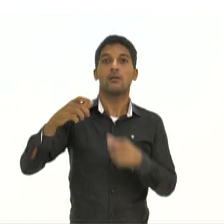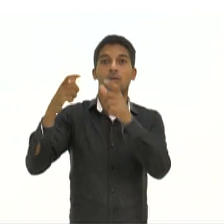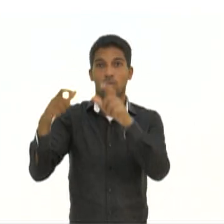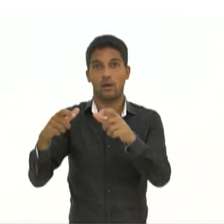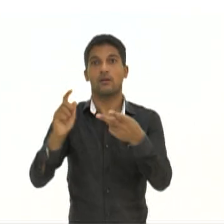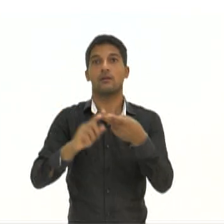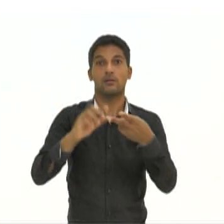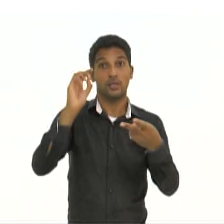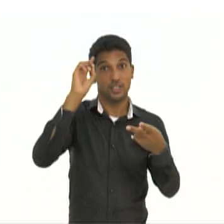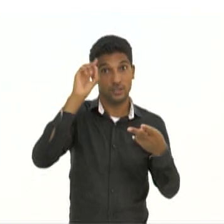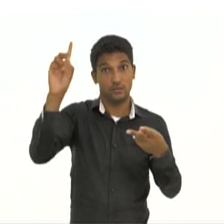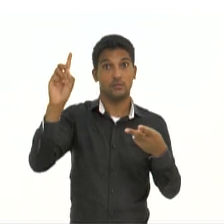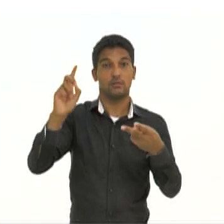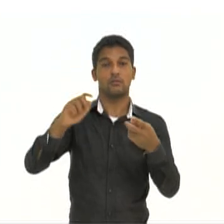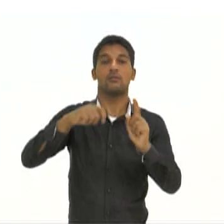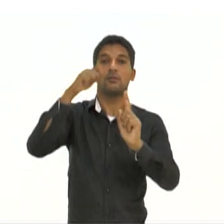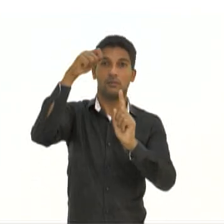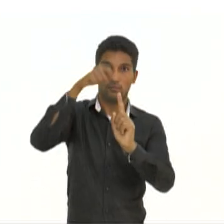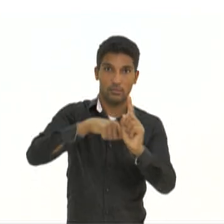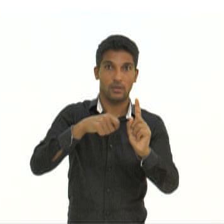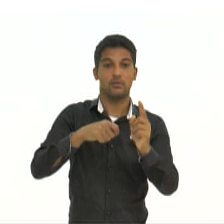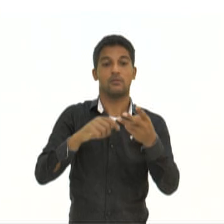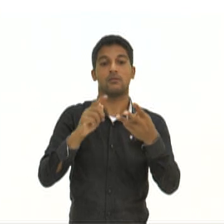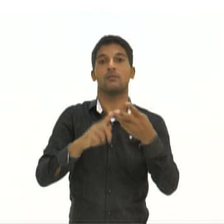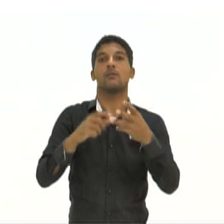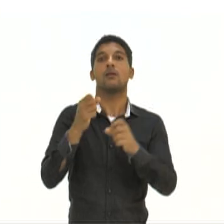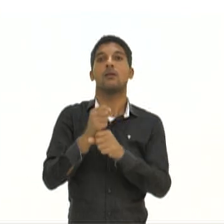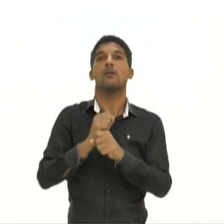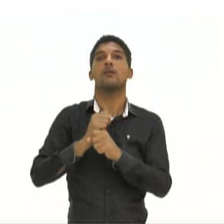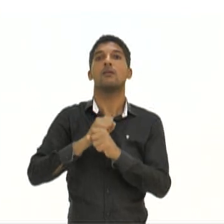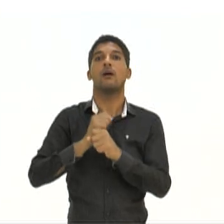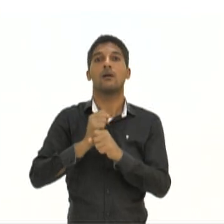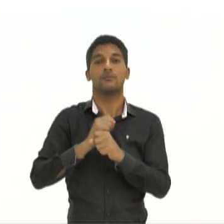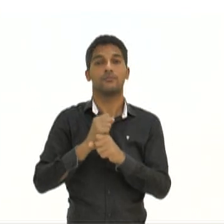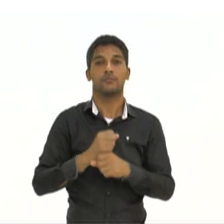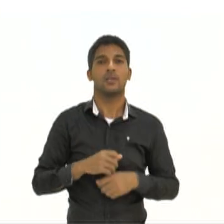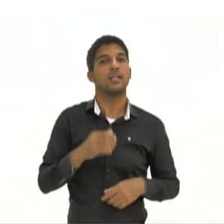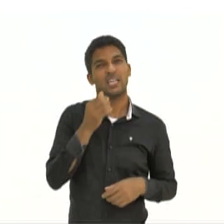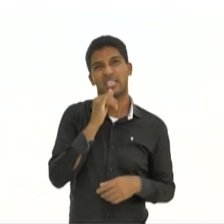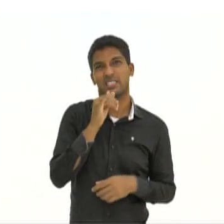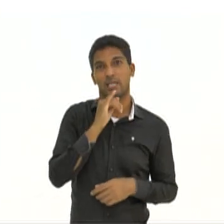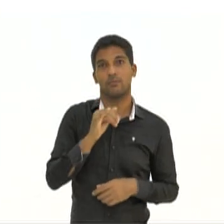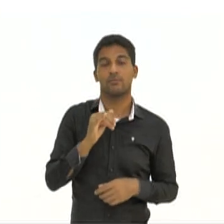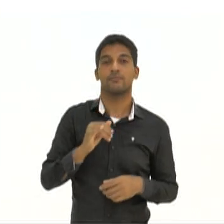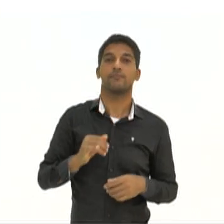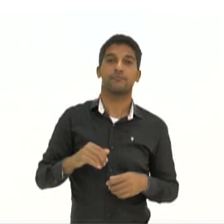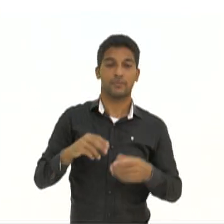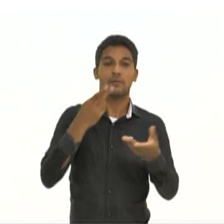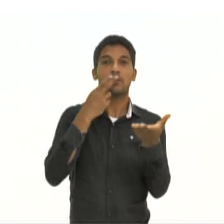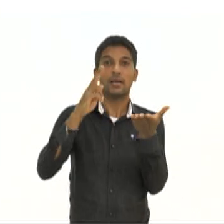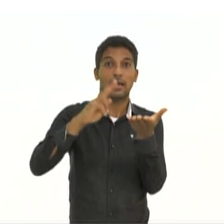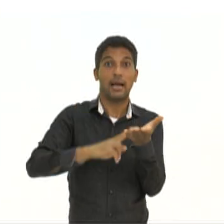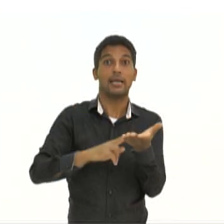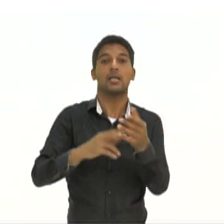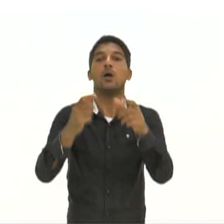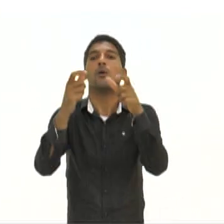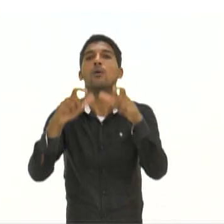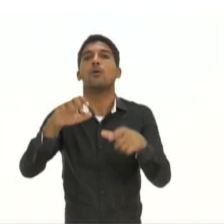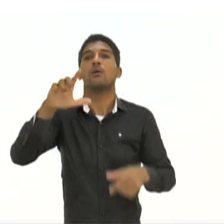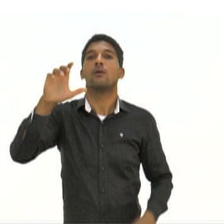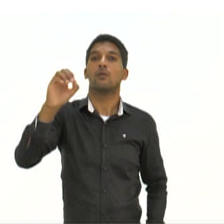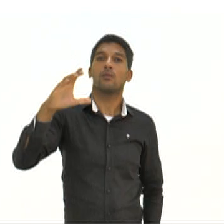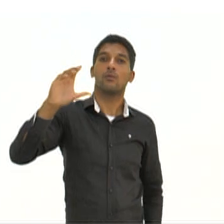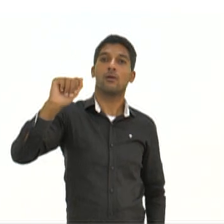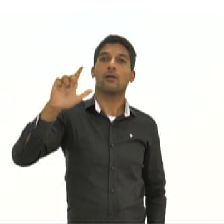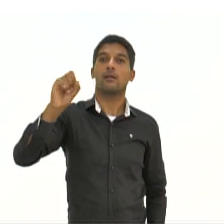mês e ano. Então, localidade, por exemplo, se eu escrevi a carta de Ivaiporã, eu vou escrever ali Ivaiporã com letra maiúscula,